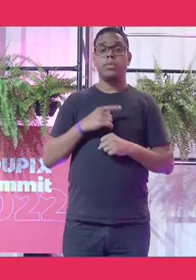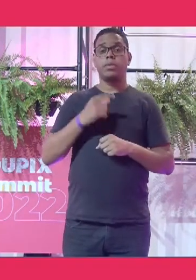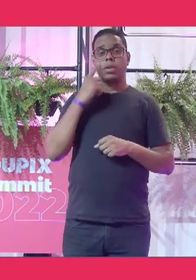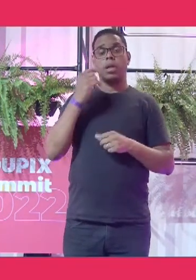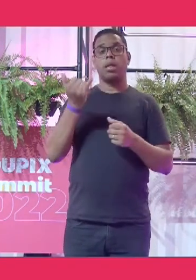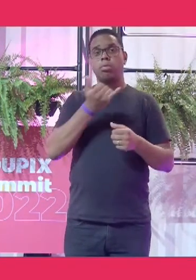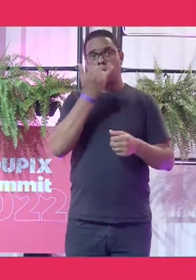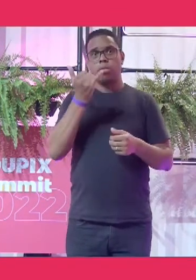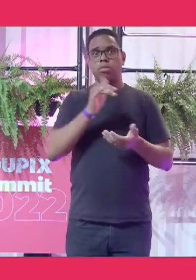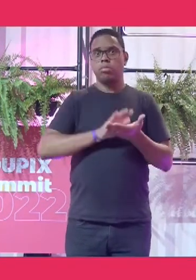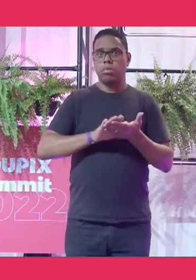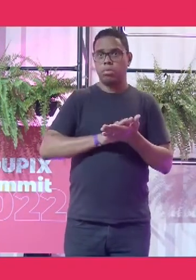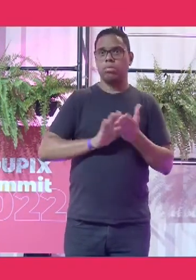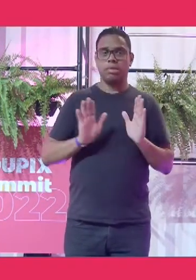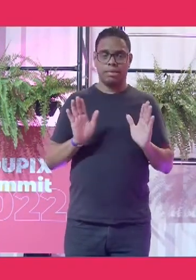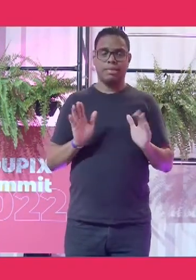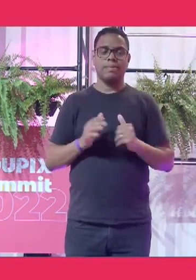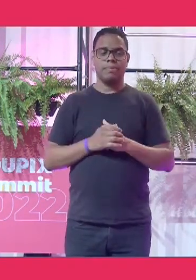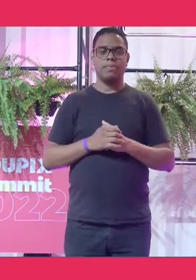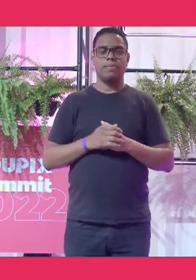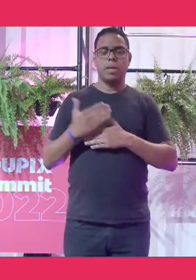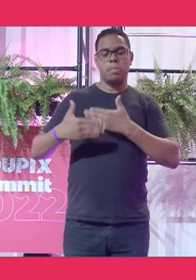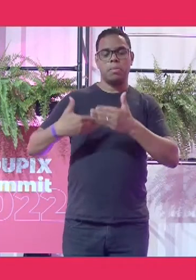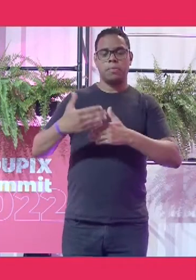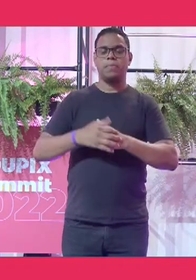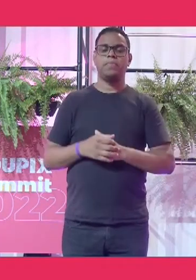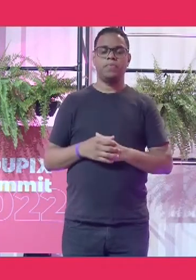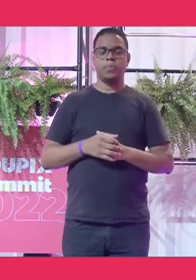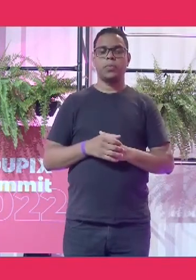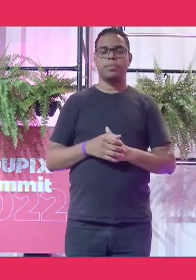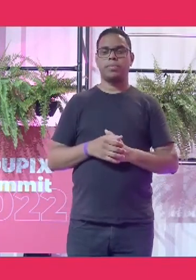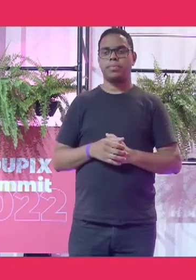ferrado das ideias também nesse processo.